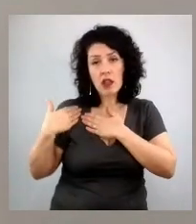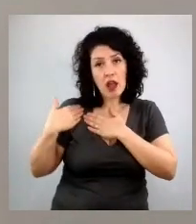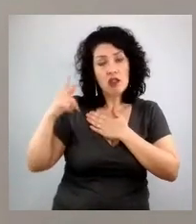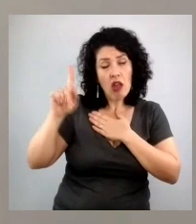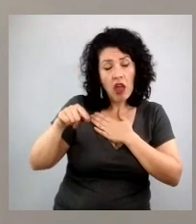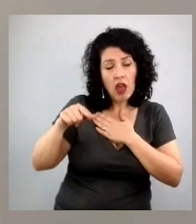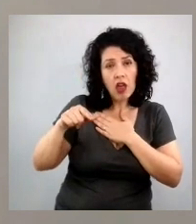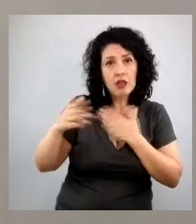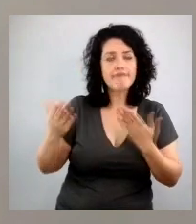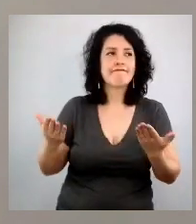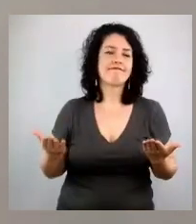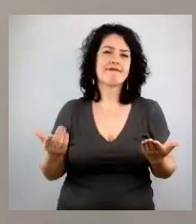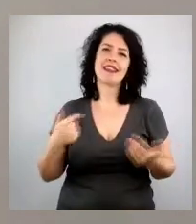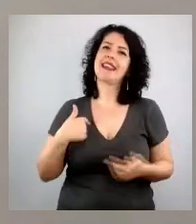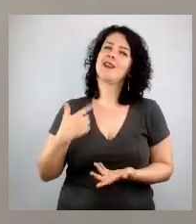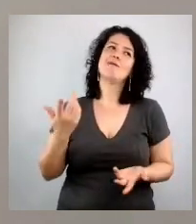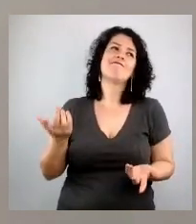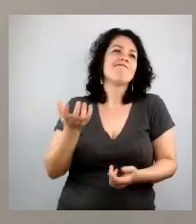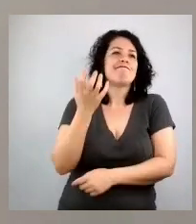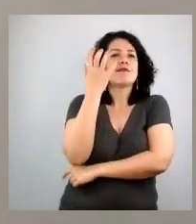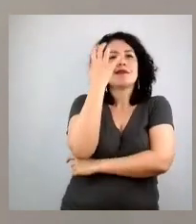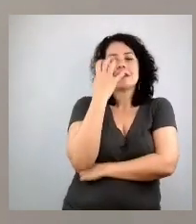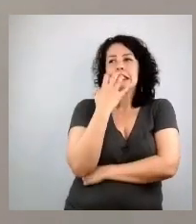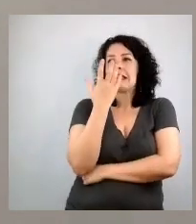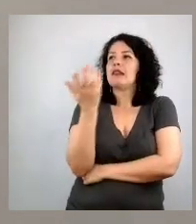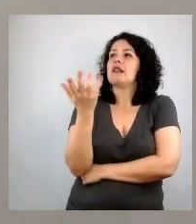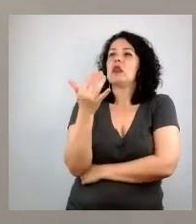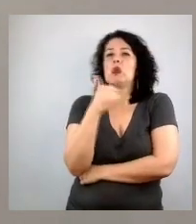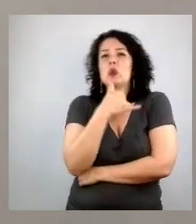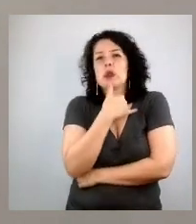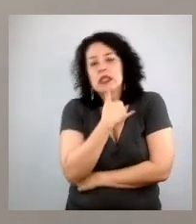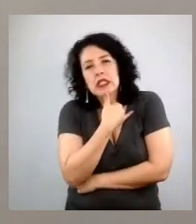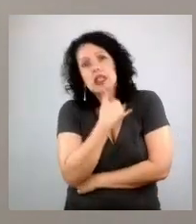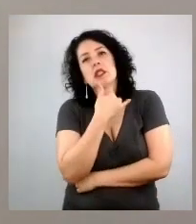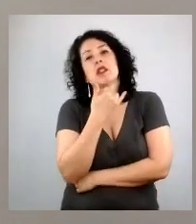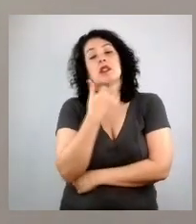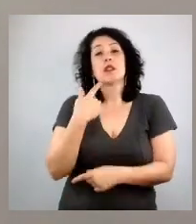muito chateada com isso, assim, porque uma coisa é você ser reconhecido por aquilo que